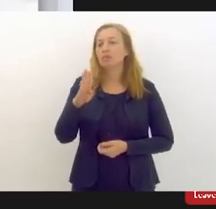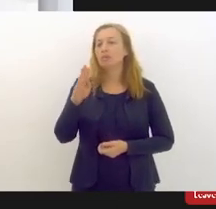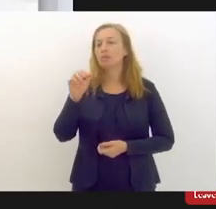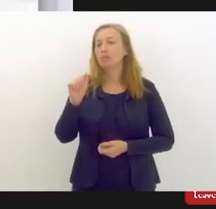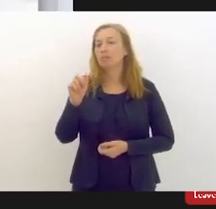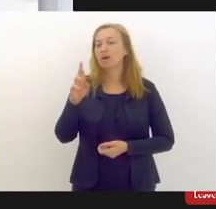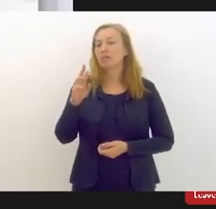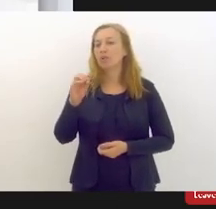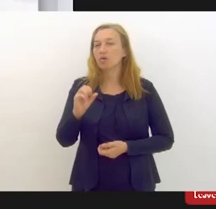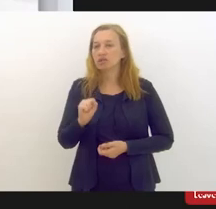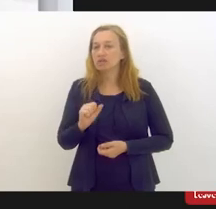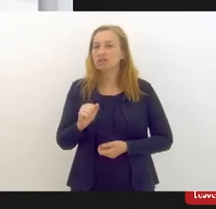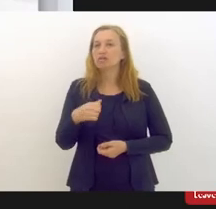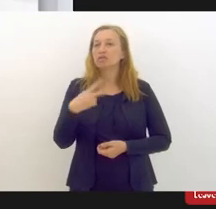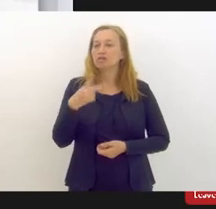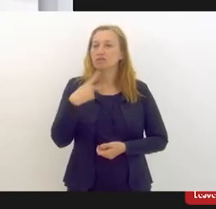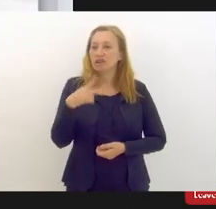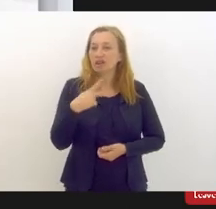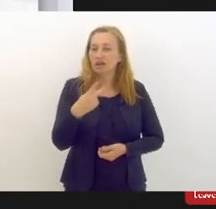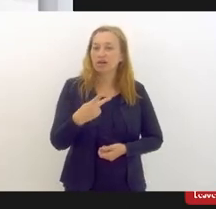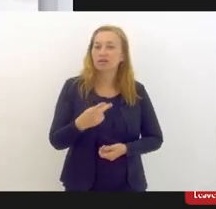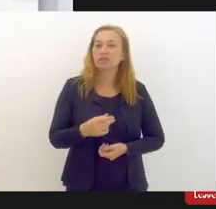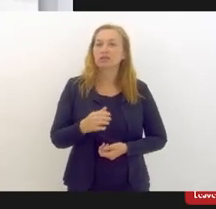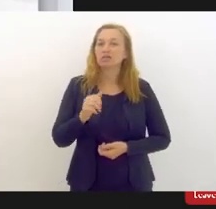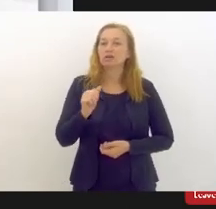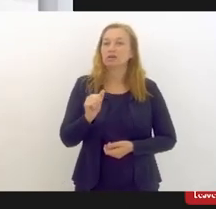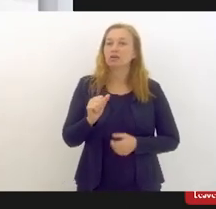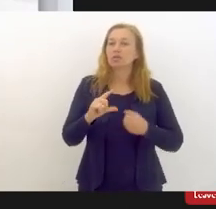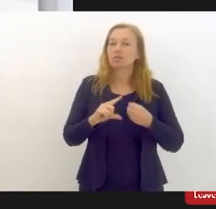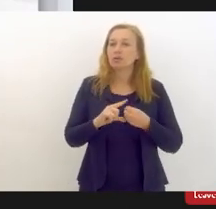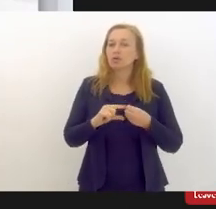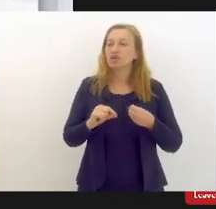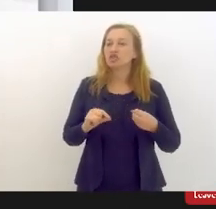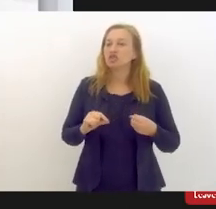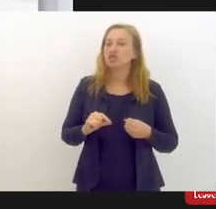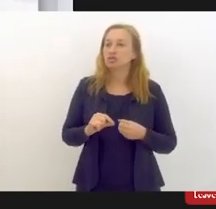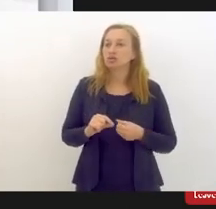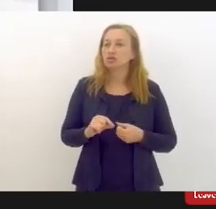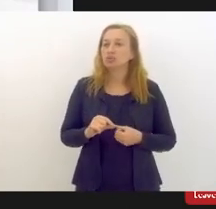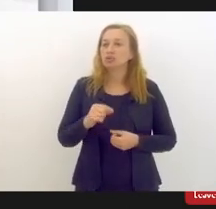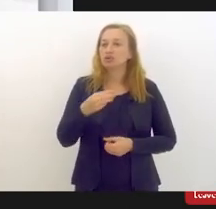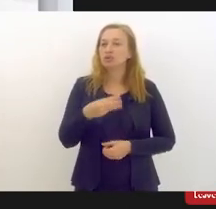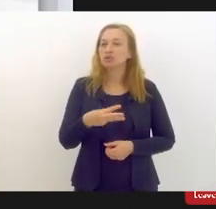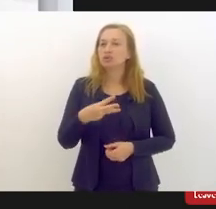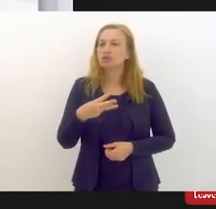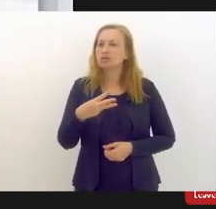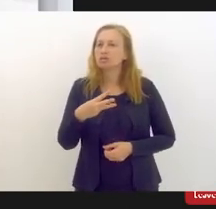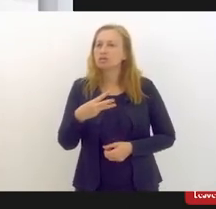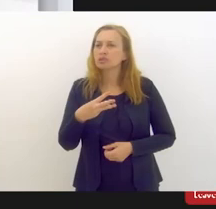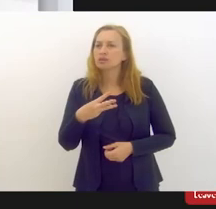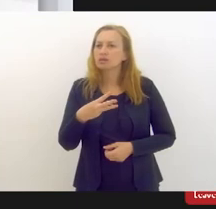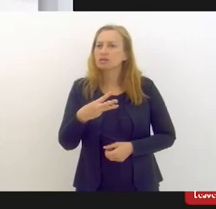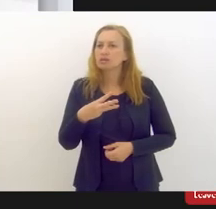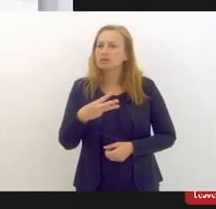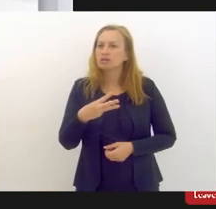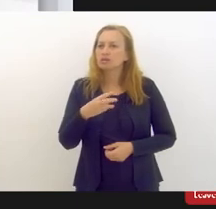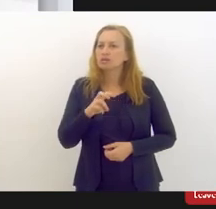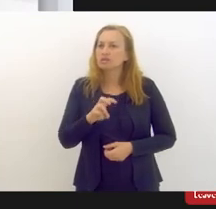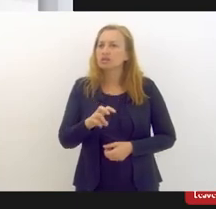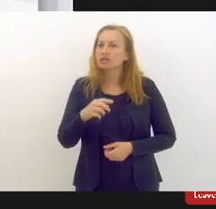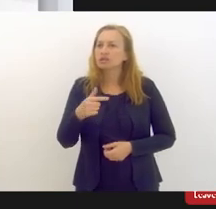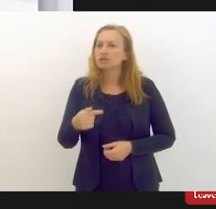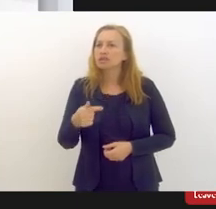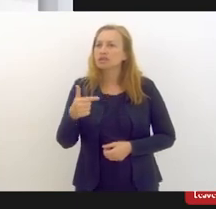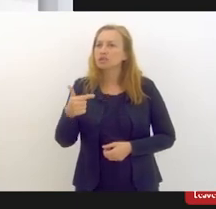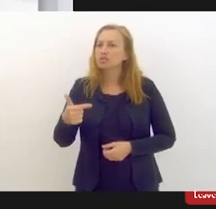vou falar aqui sobre o artigo 2º, item 7, letra BZ, que correlaciona a